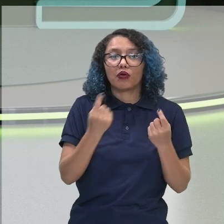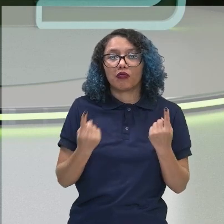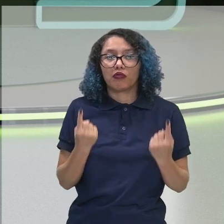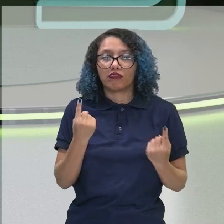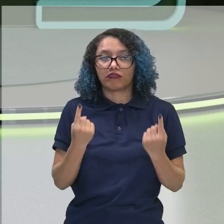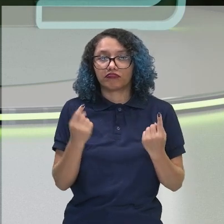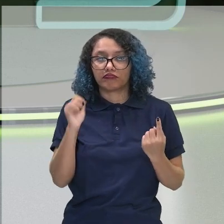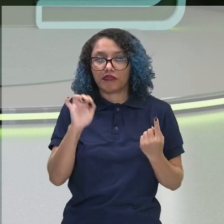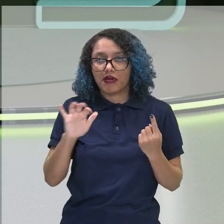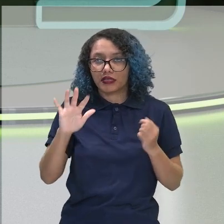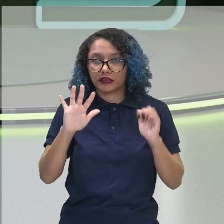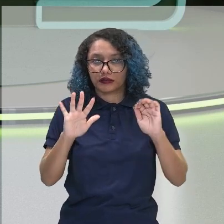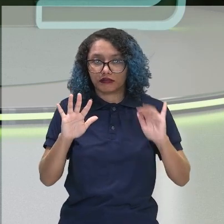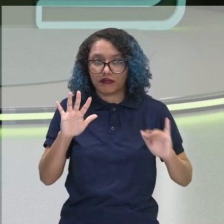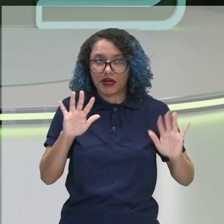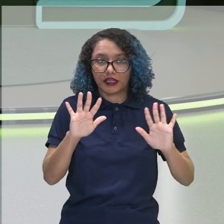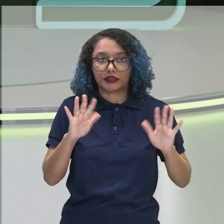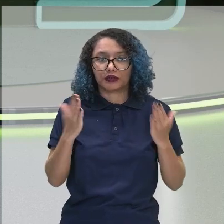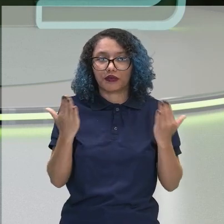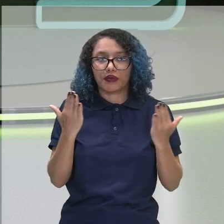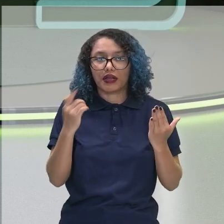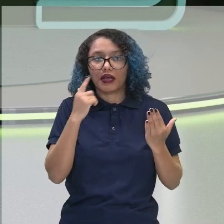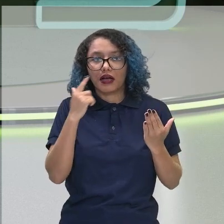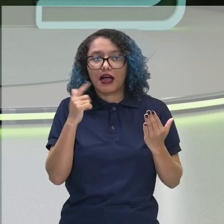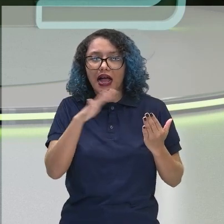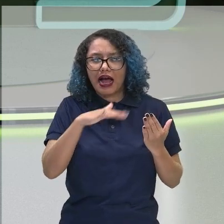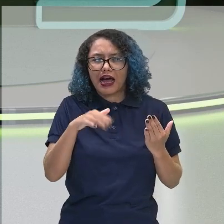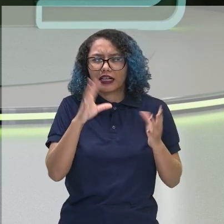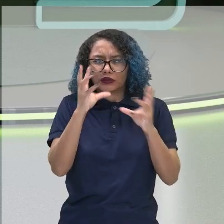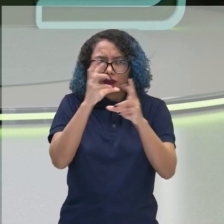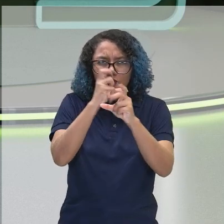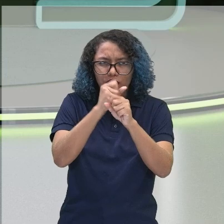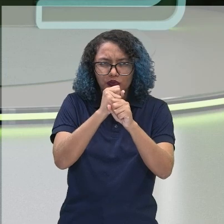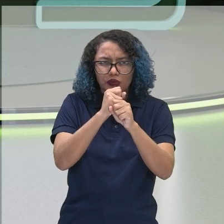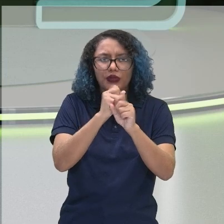Então você percebe que aquela mancha escura maior, né,